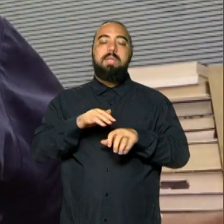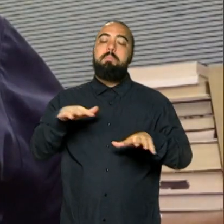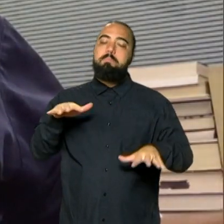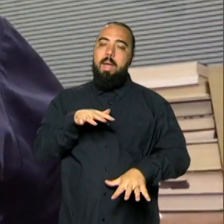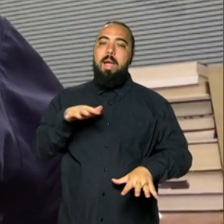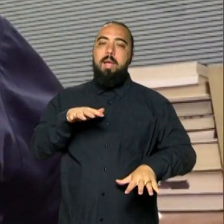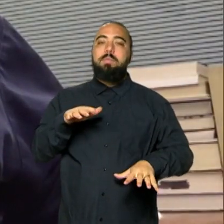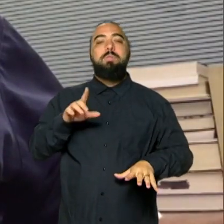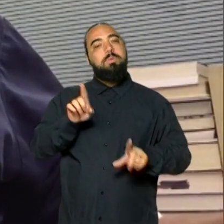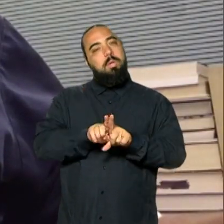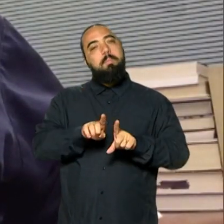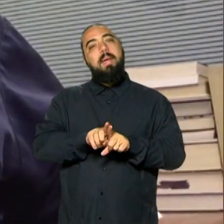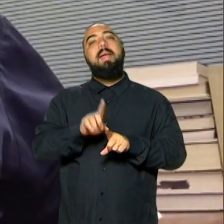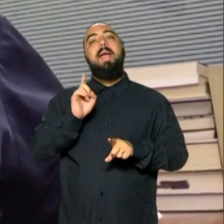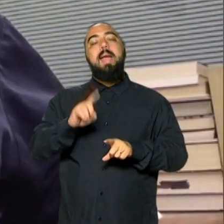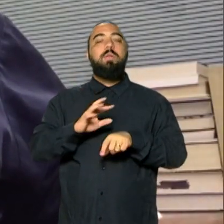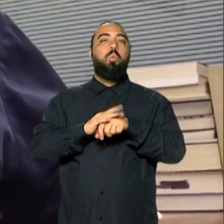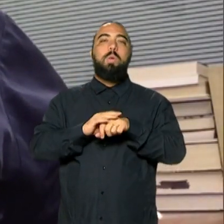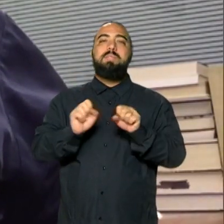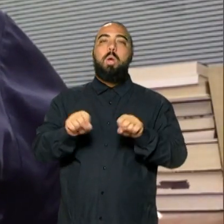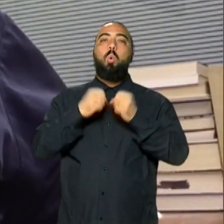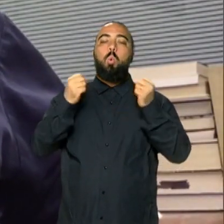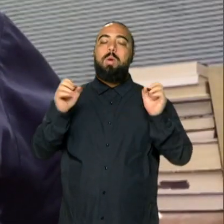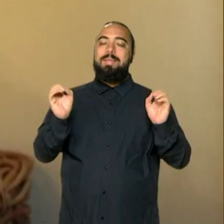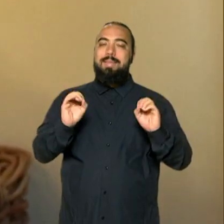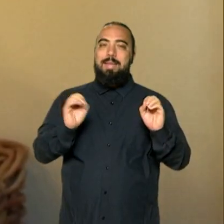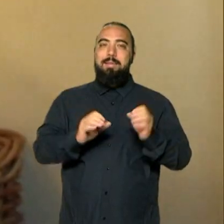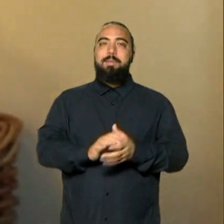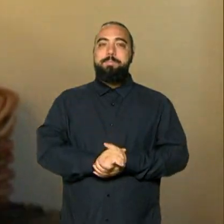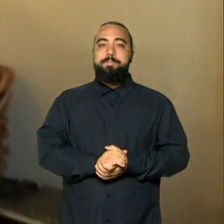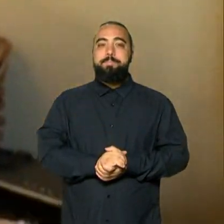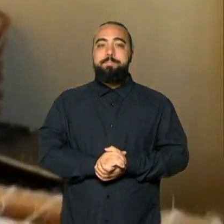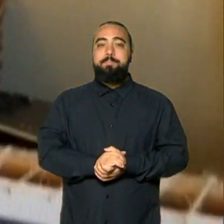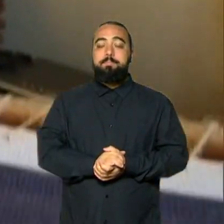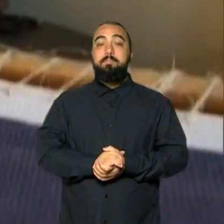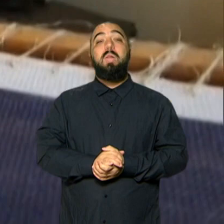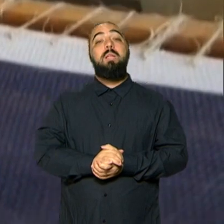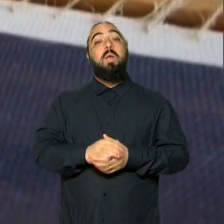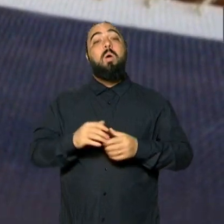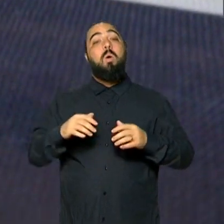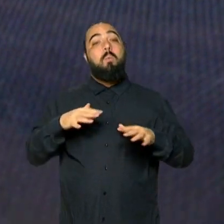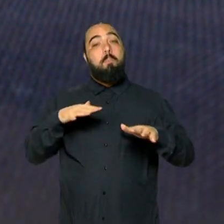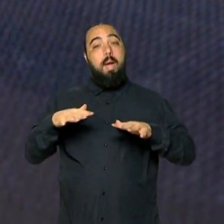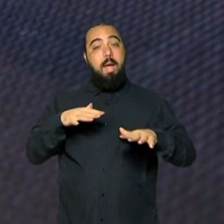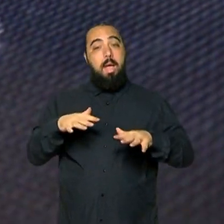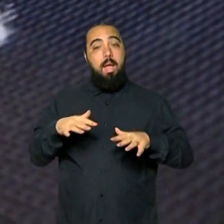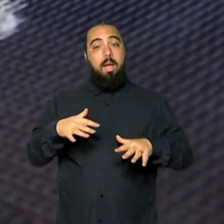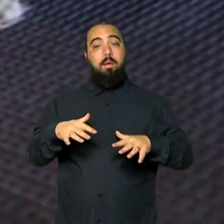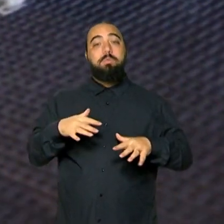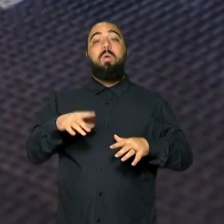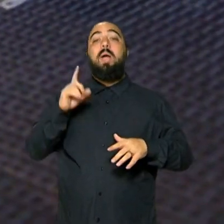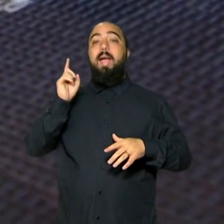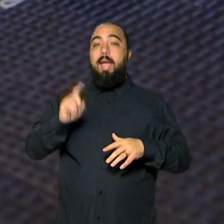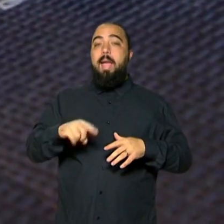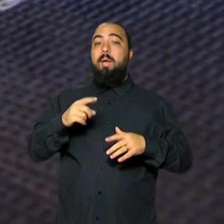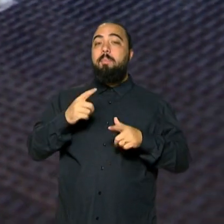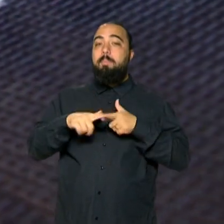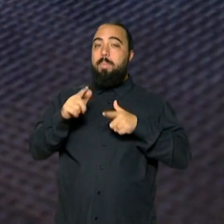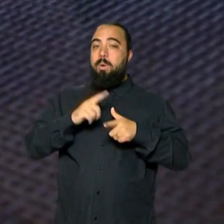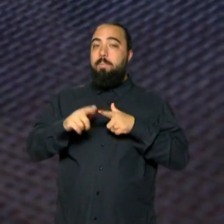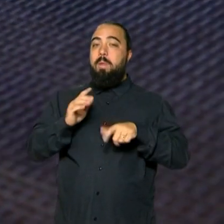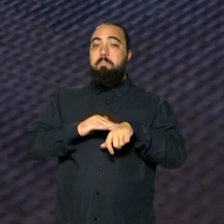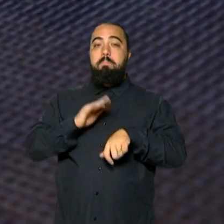não é uma doença que tem cura atualmente. O Parkinson é uma das doenças neurodegenerativas que mais